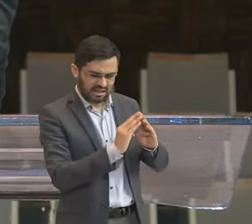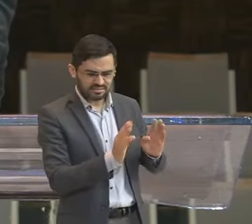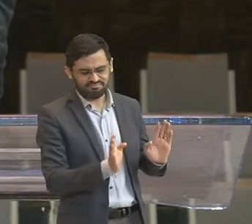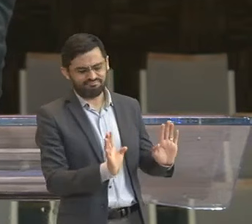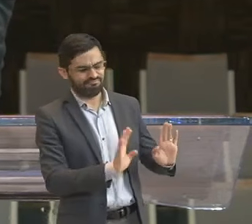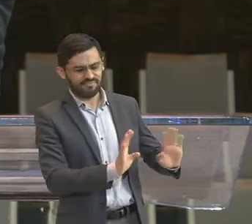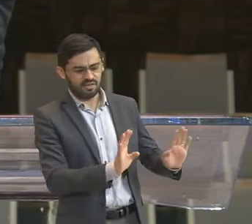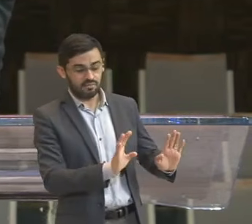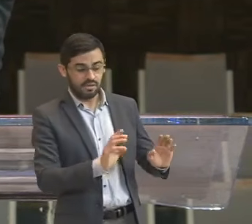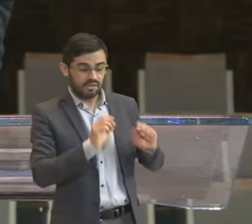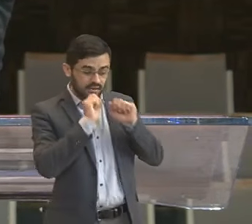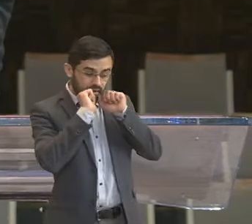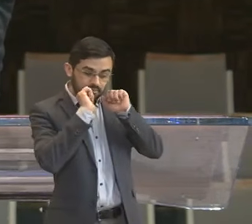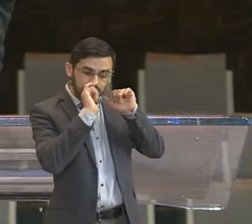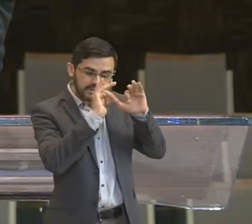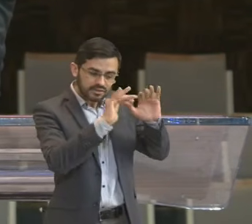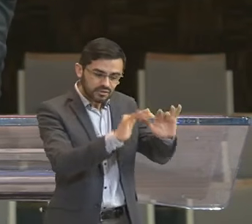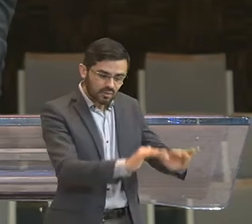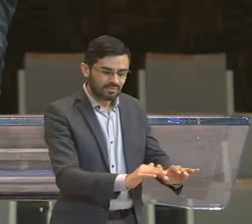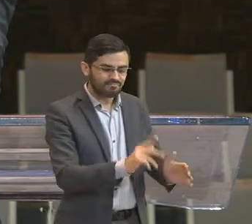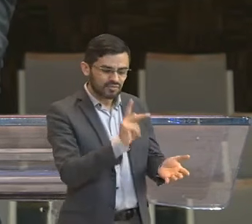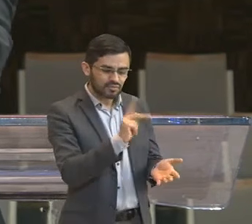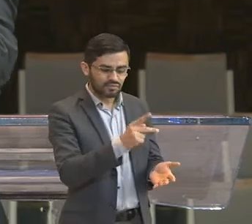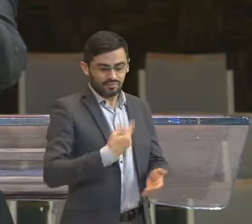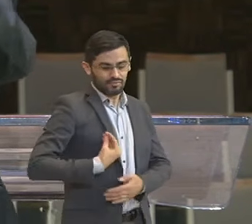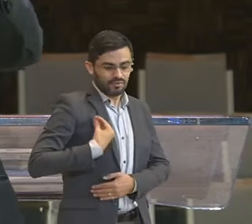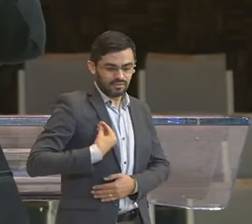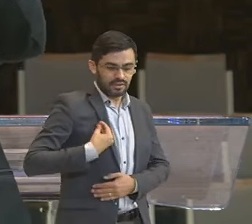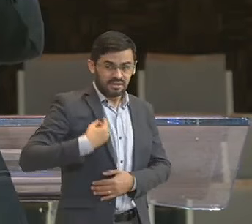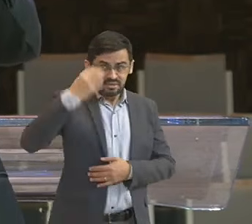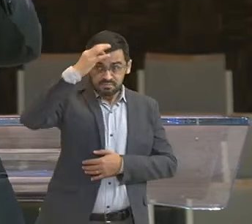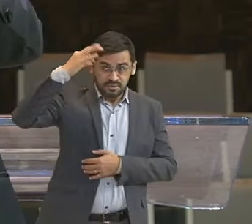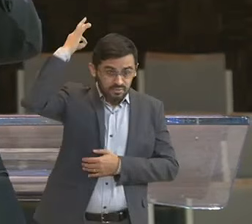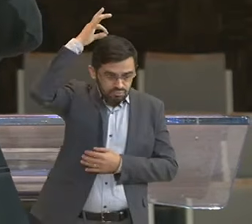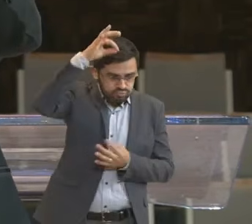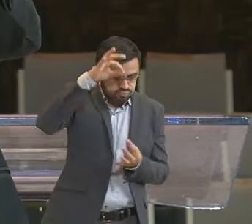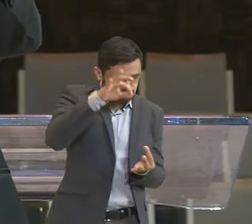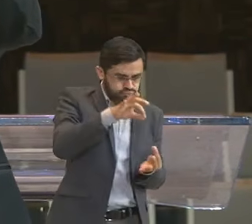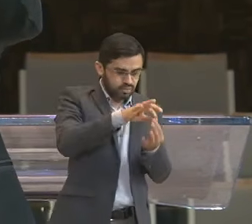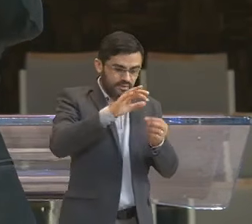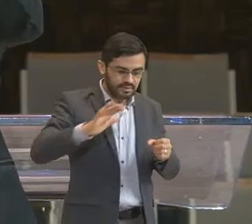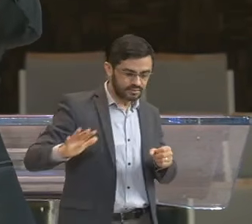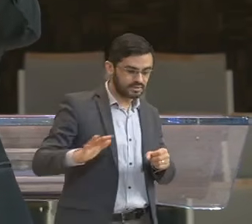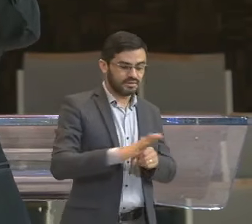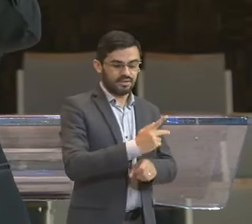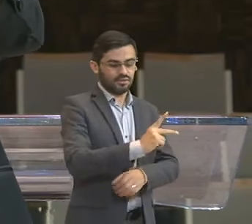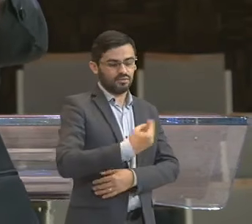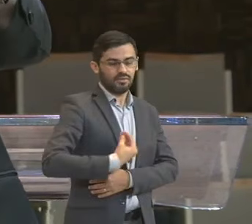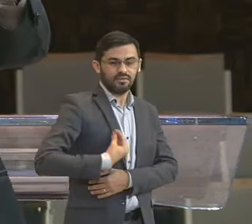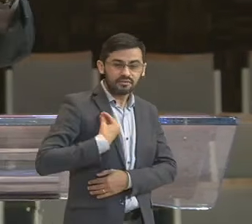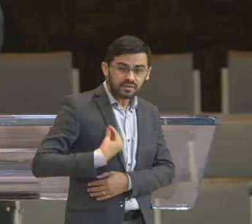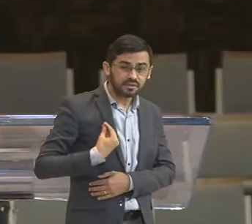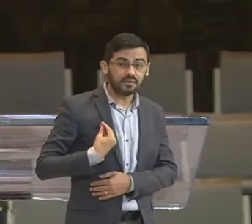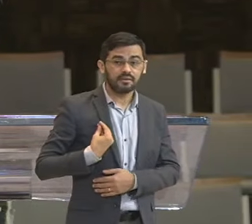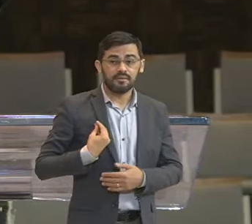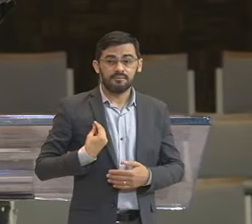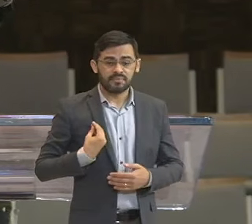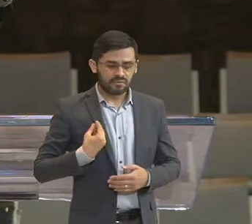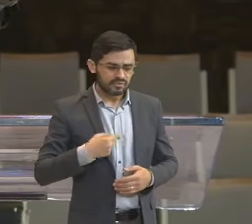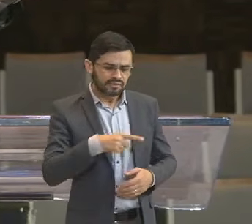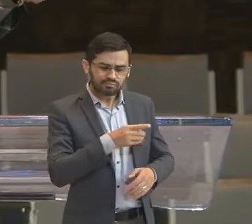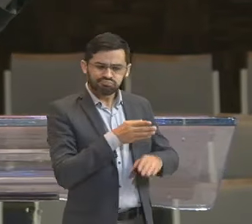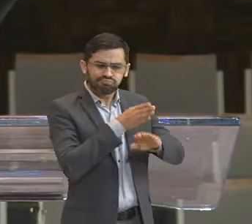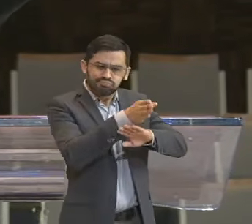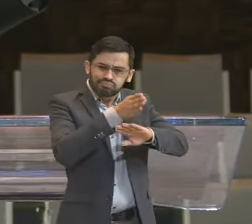casa, mas eu quero te dar uma bênção que é o derramar do meu Espírito Santo dentro da sua vida. Onde